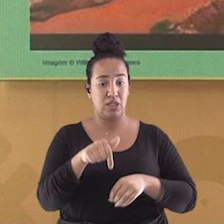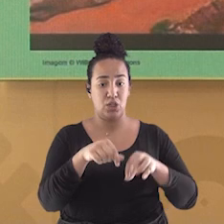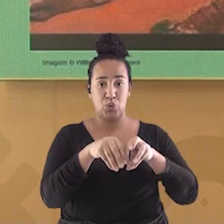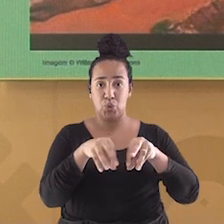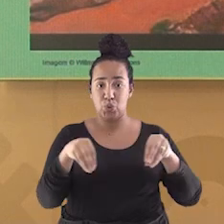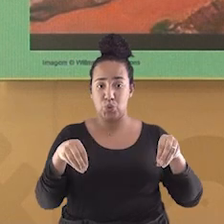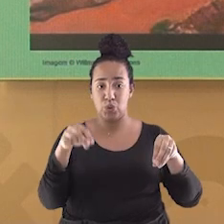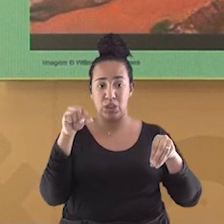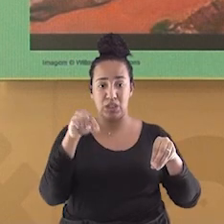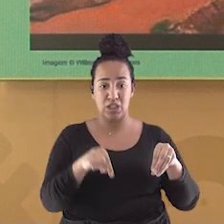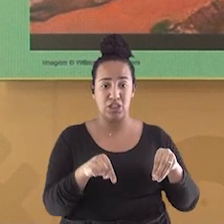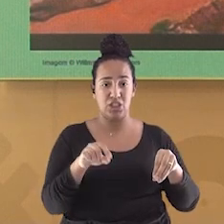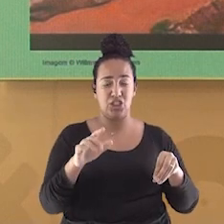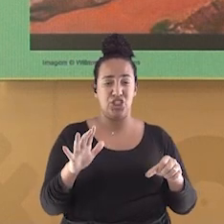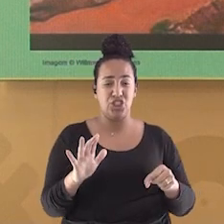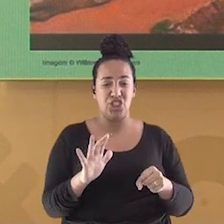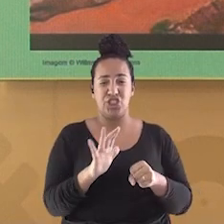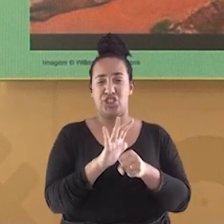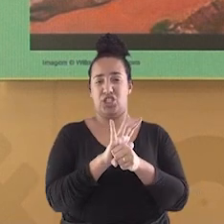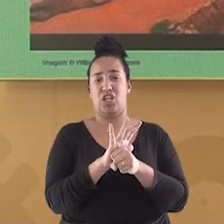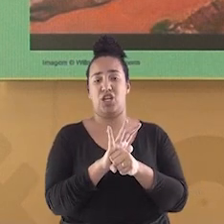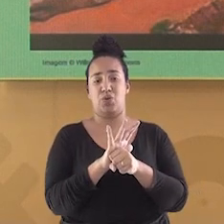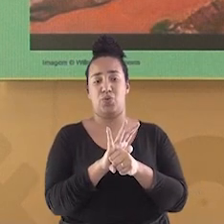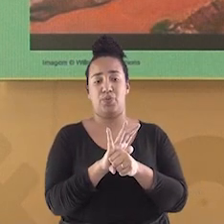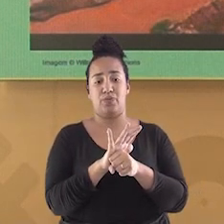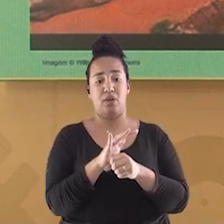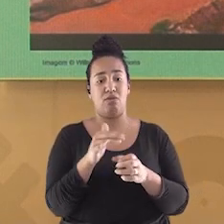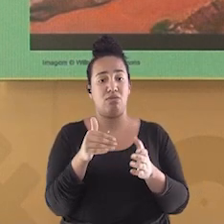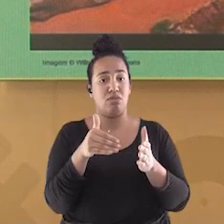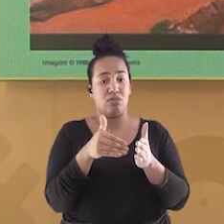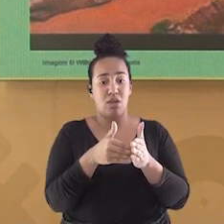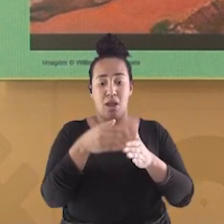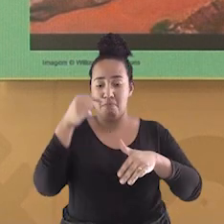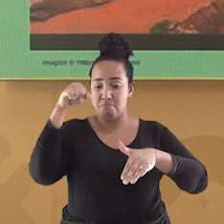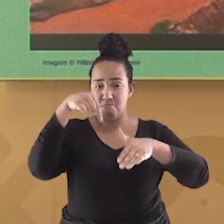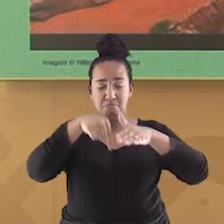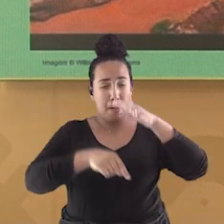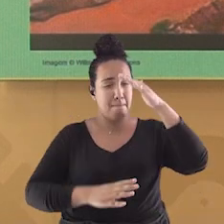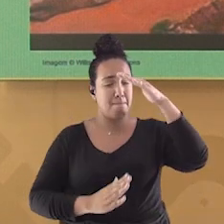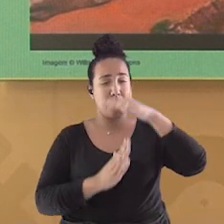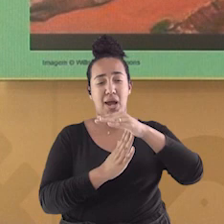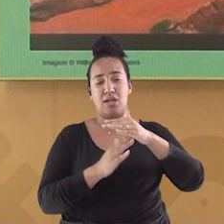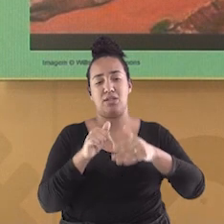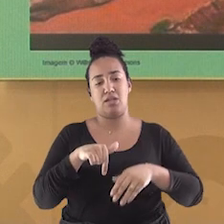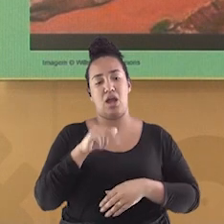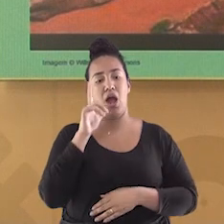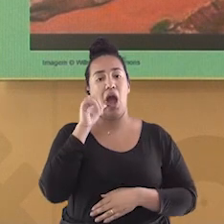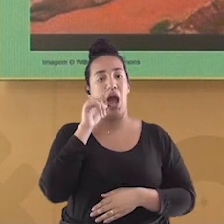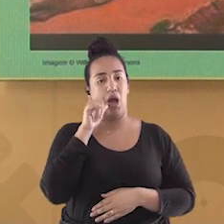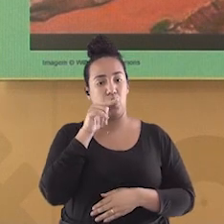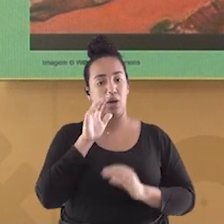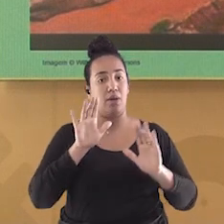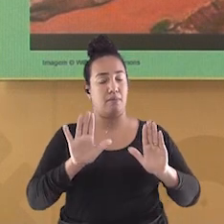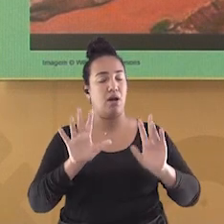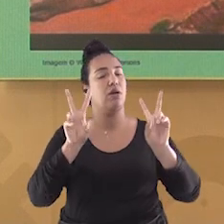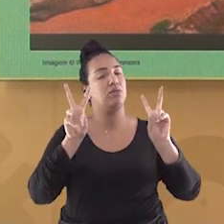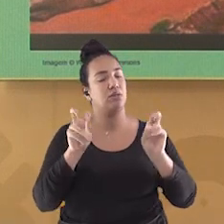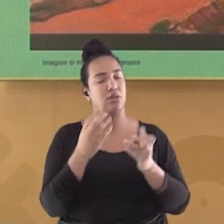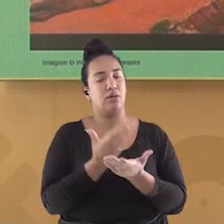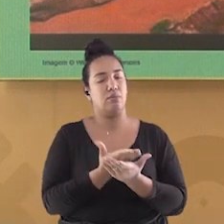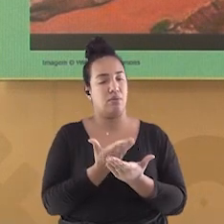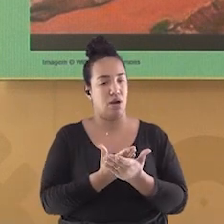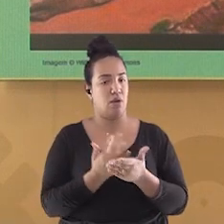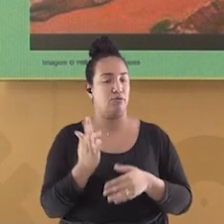fique saturado ou preenchido até a sua capacidade máxima com água. Mas isso é um assunto para